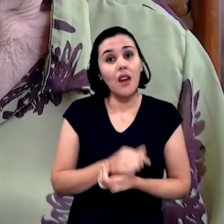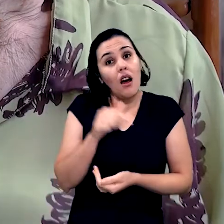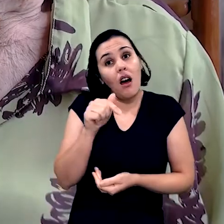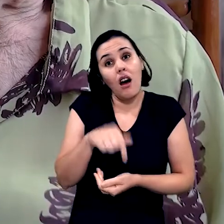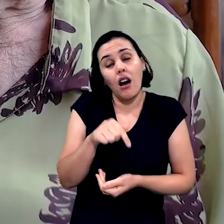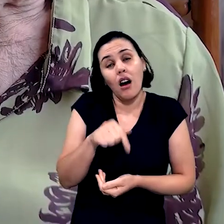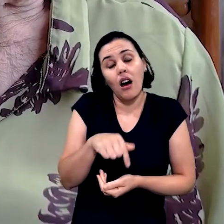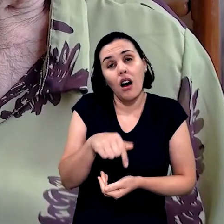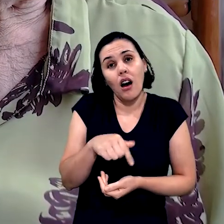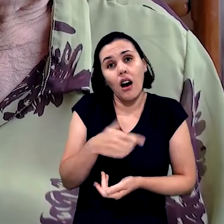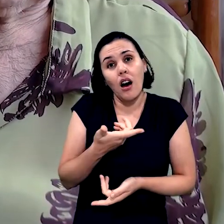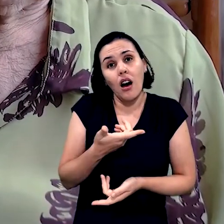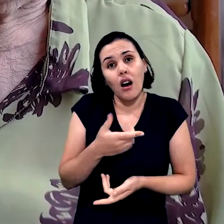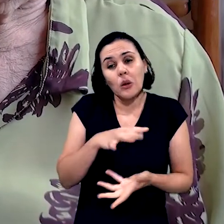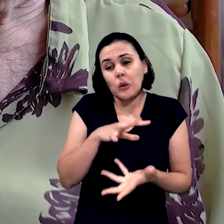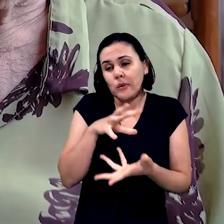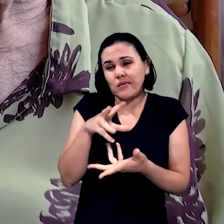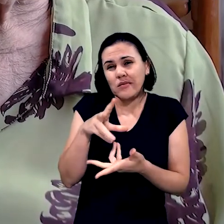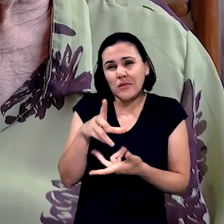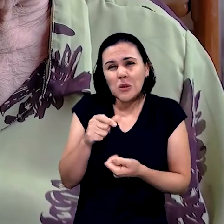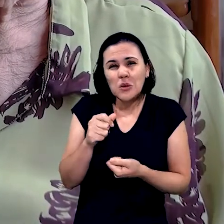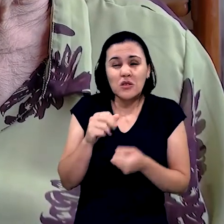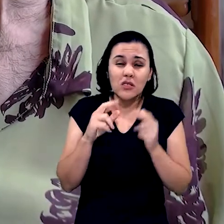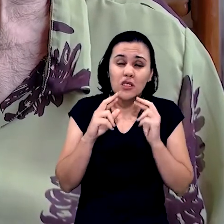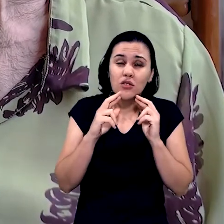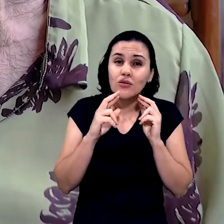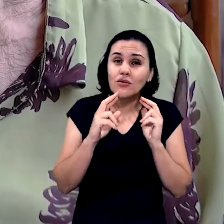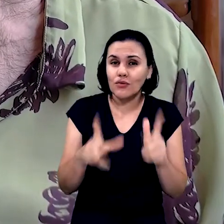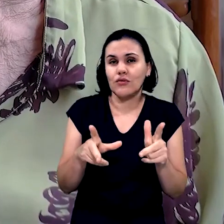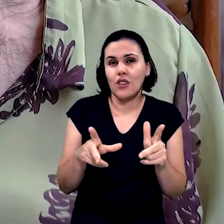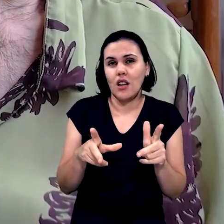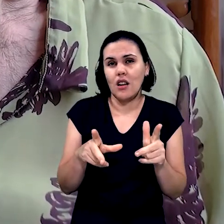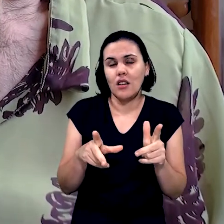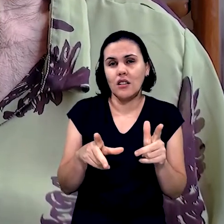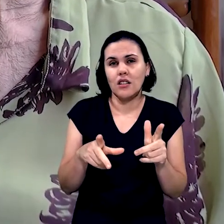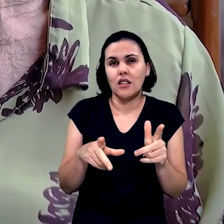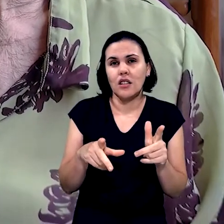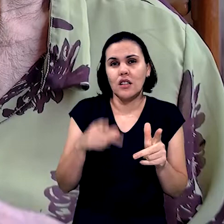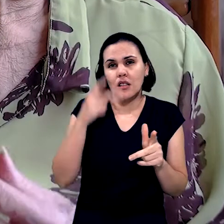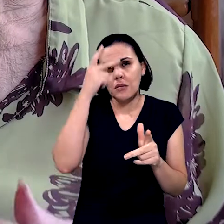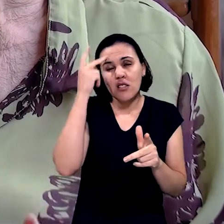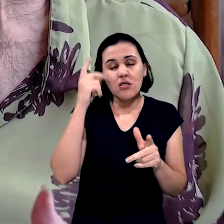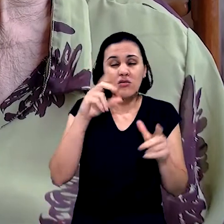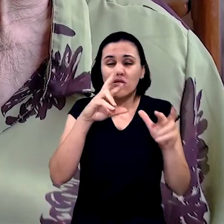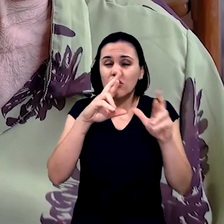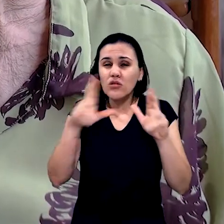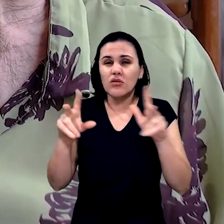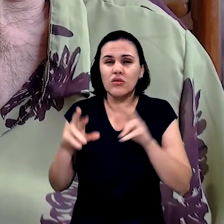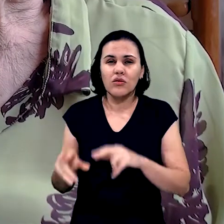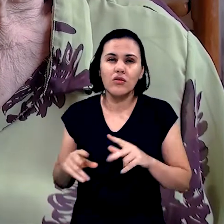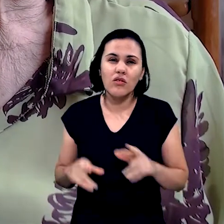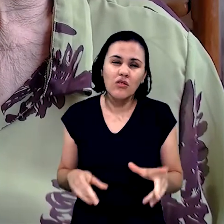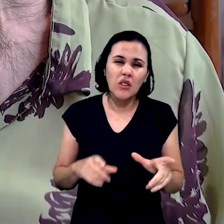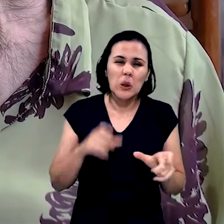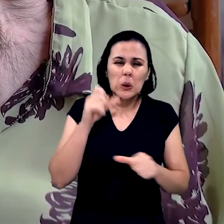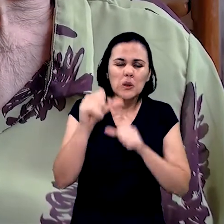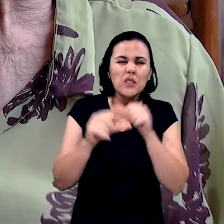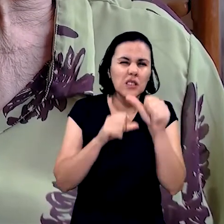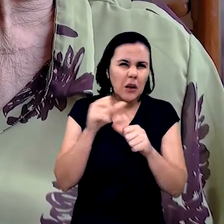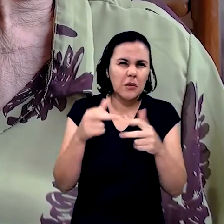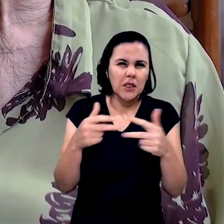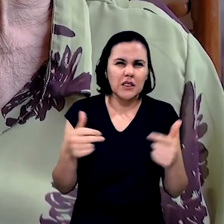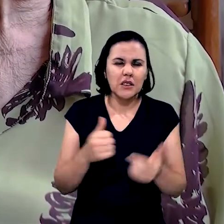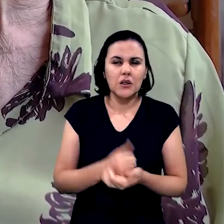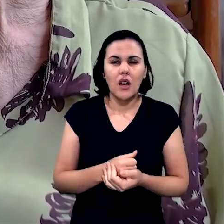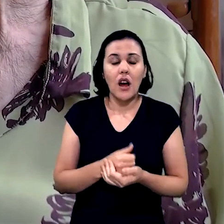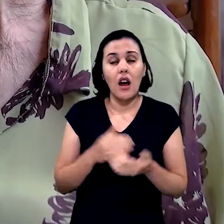tudo. Agora, o mundo está mais diferente, está cada vez mais diferente, então está